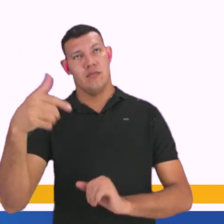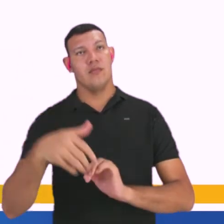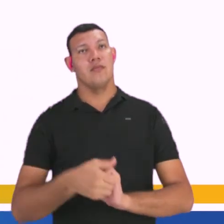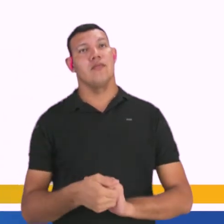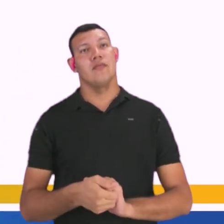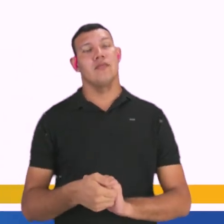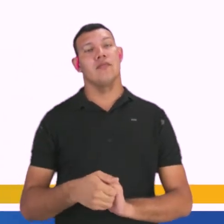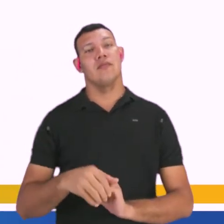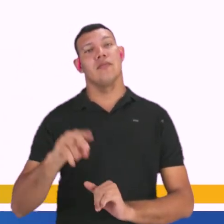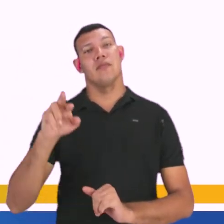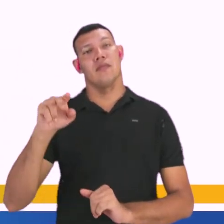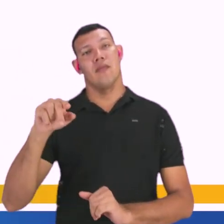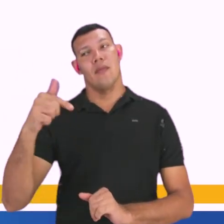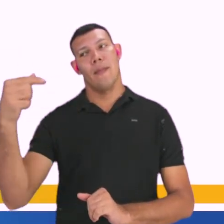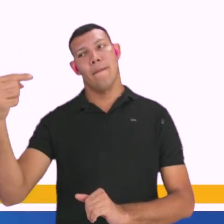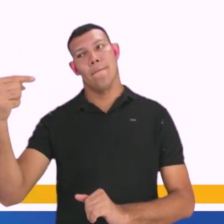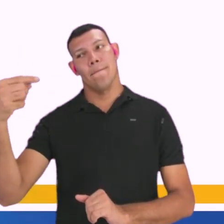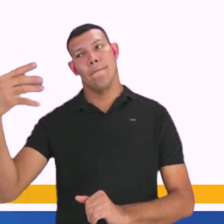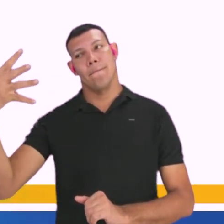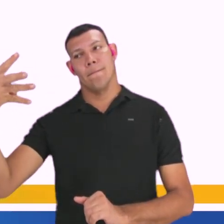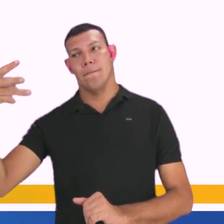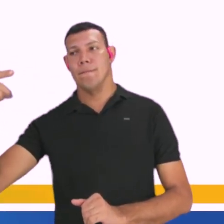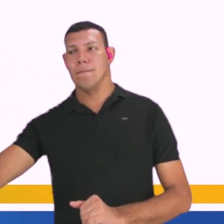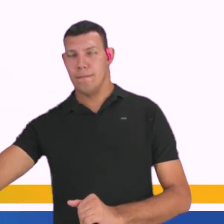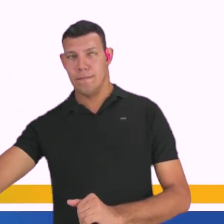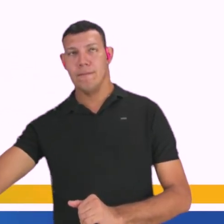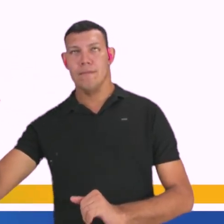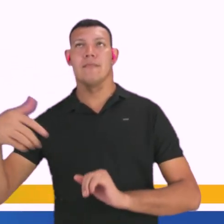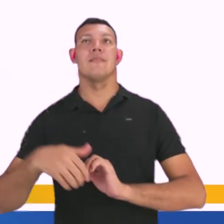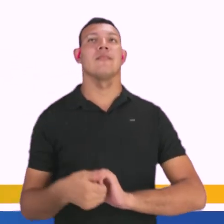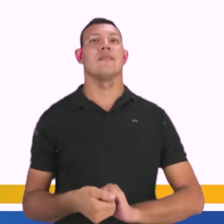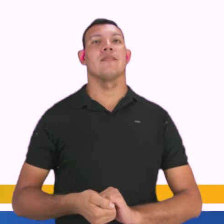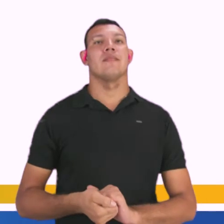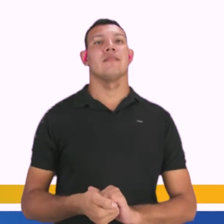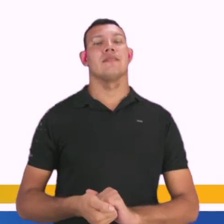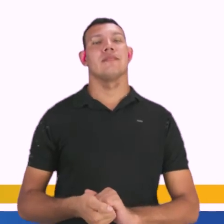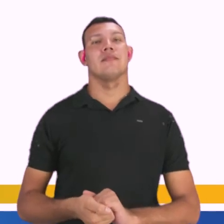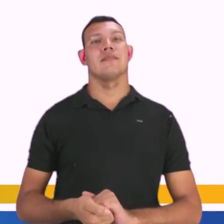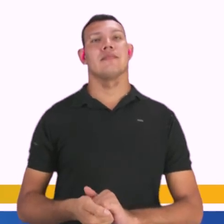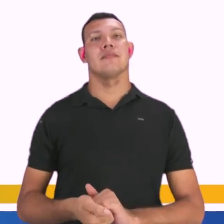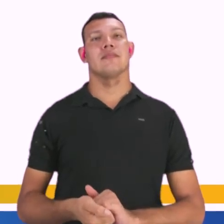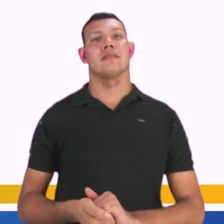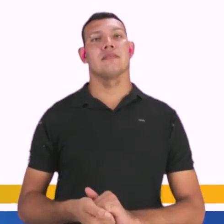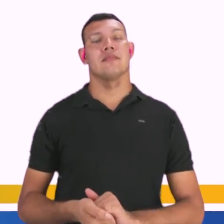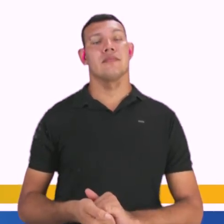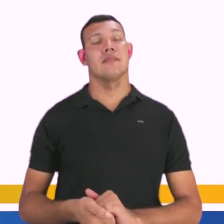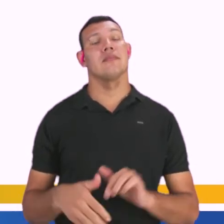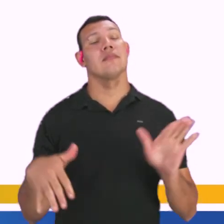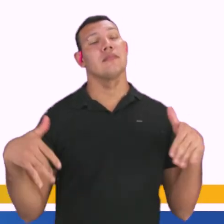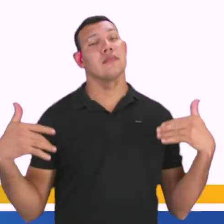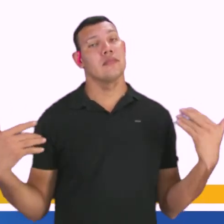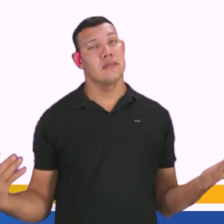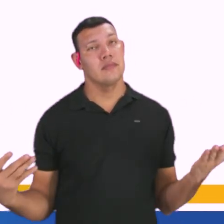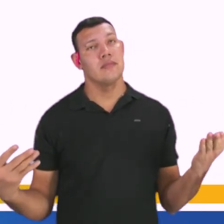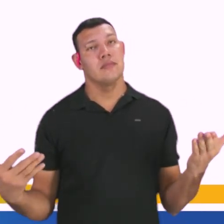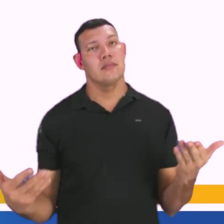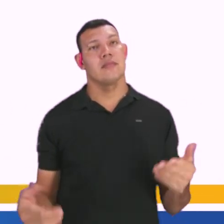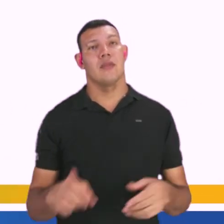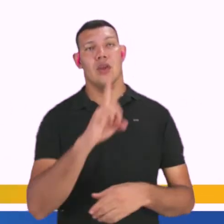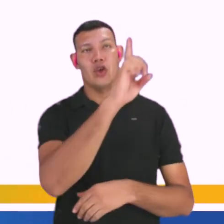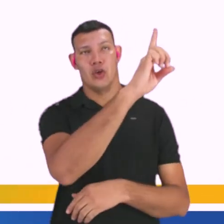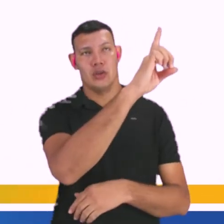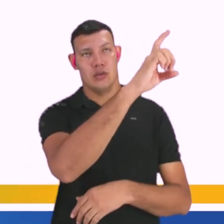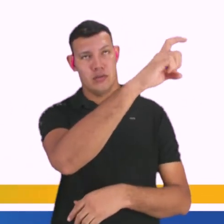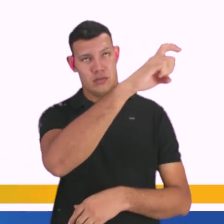e aí resolvendo essa expressão nós vamos ter menos 42 ou seja o